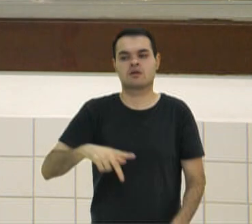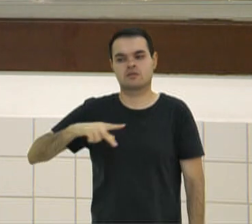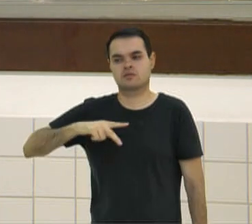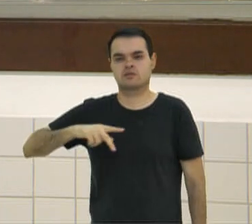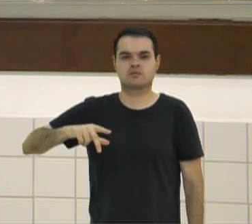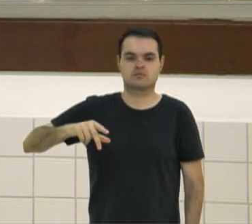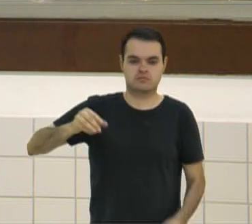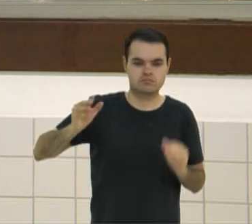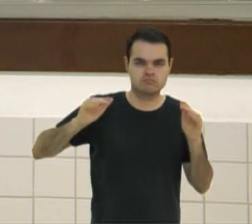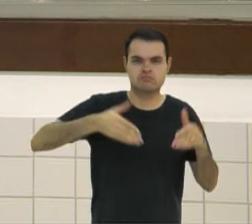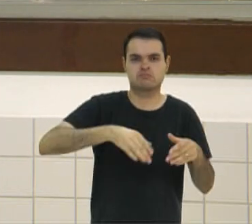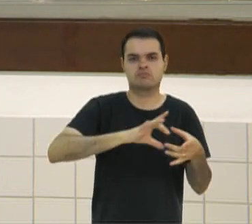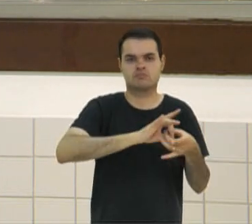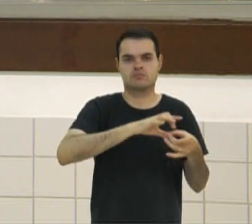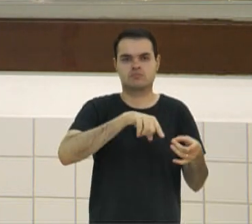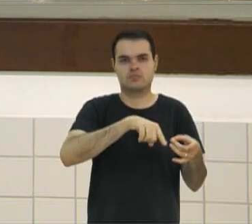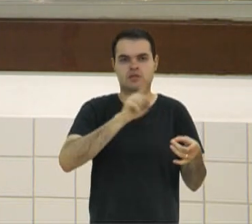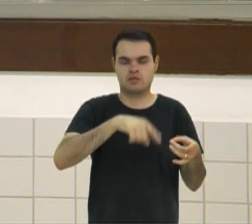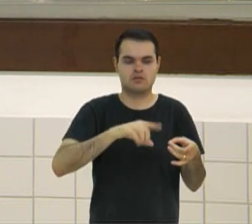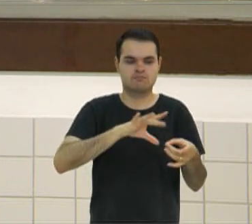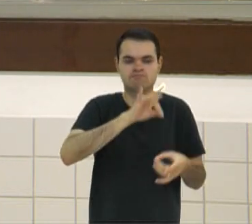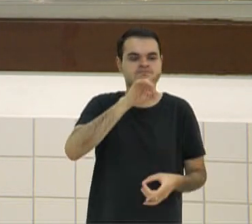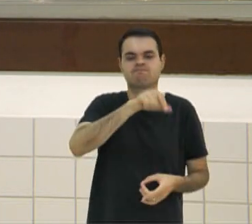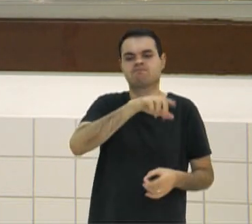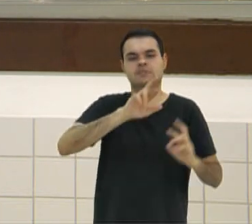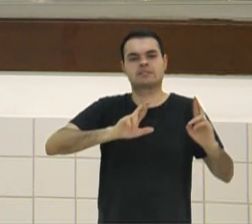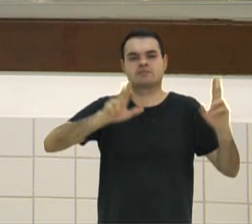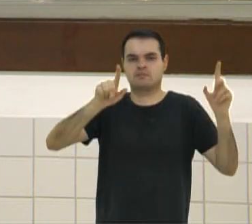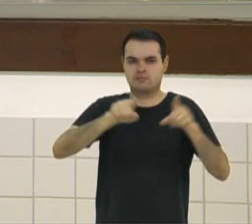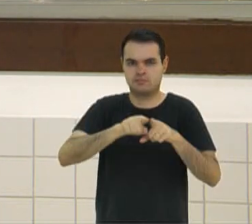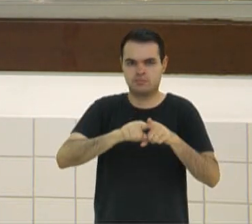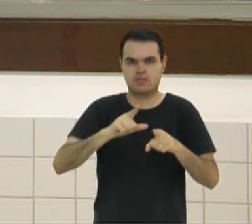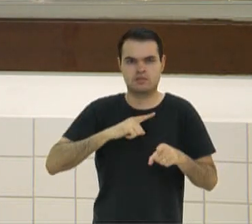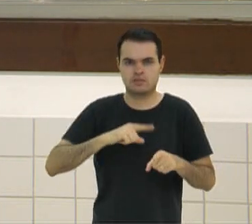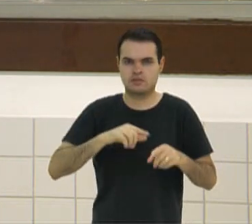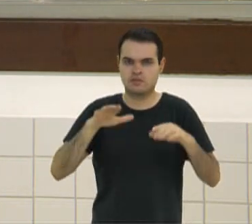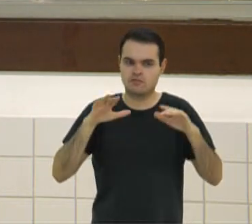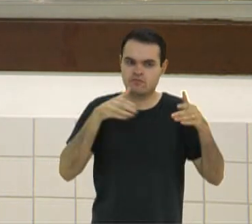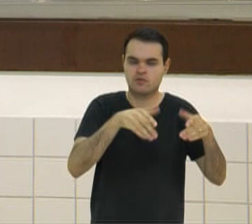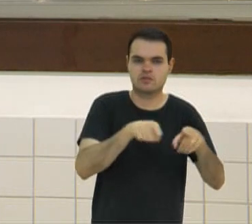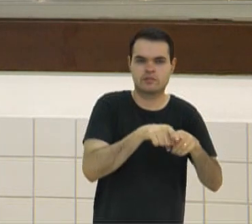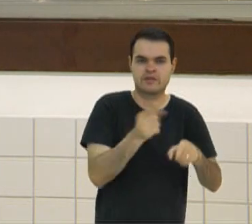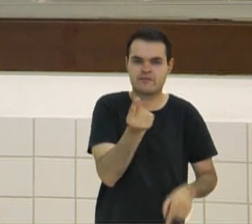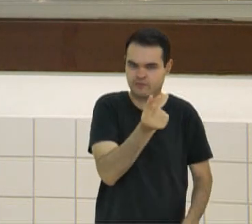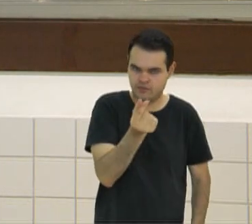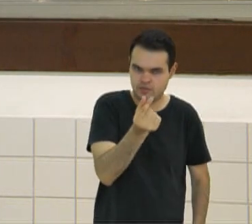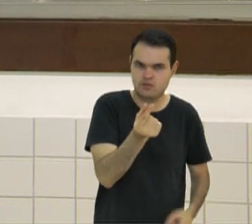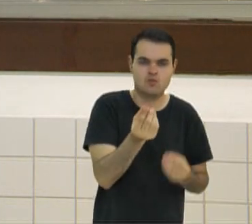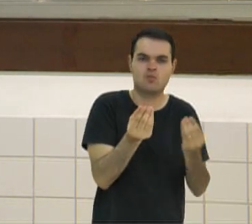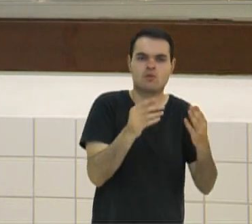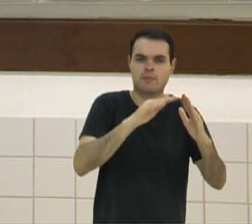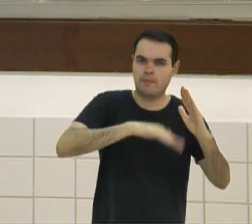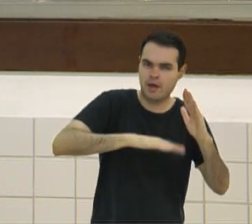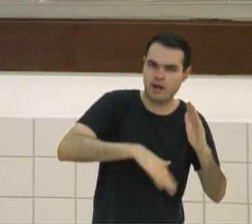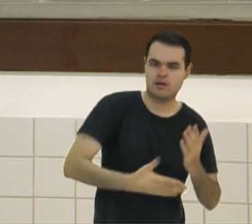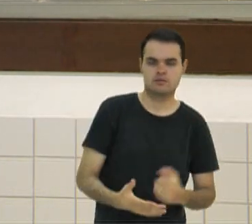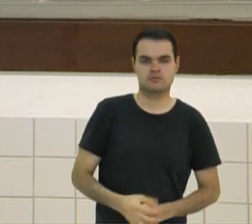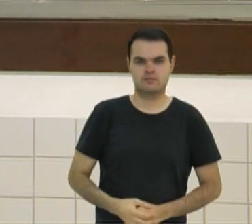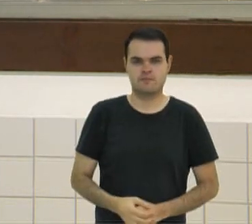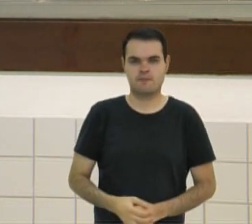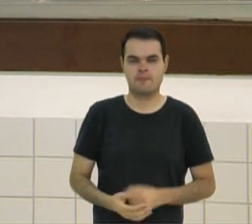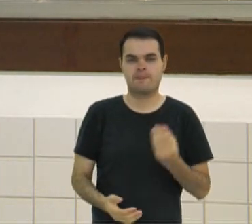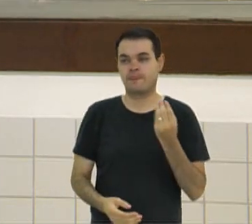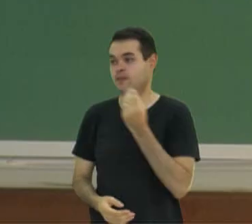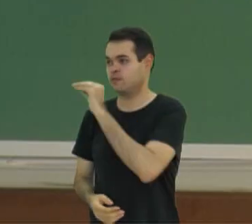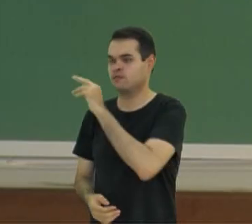individualidade para este, certo? E, consequentemente, sempre nós temos um fator financeiro. Então eu colocaria nessa resposta, né, que nós